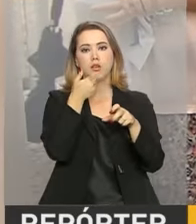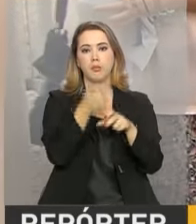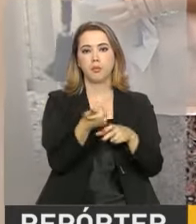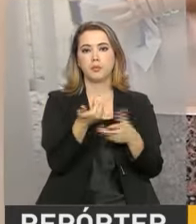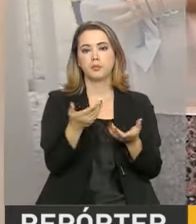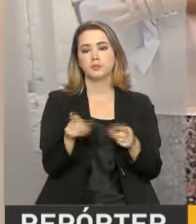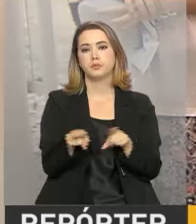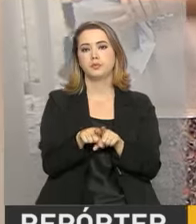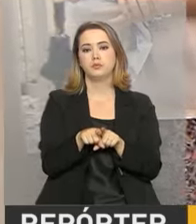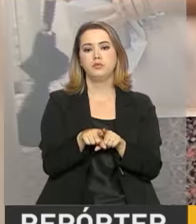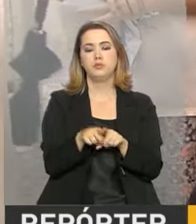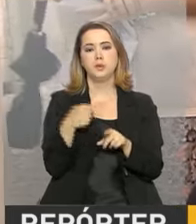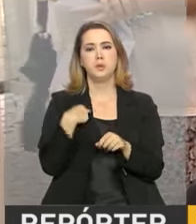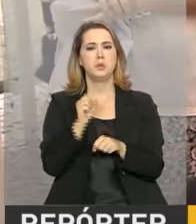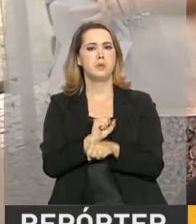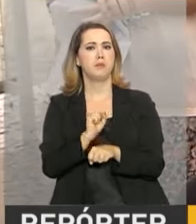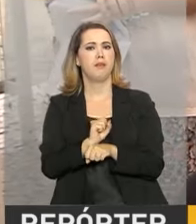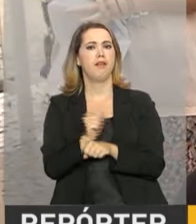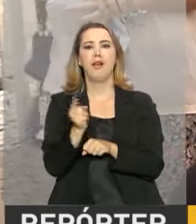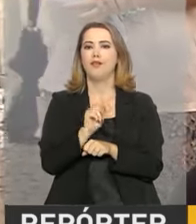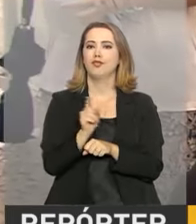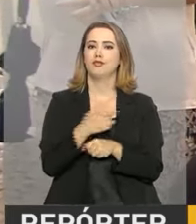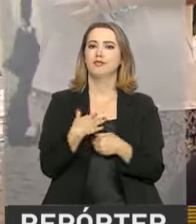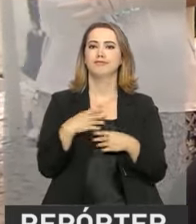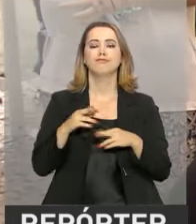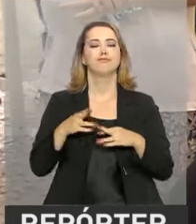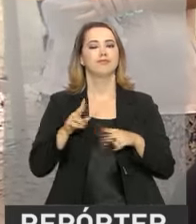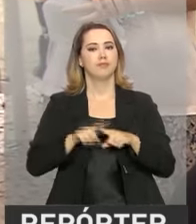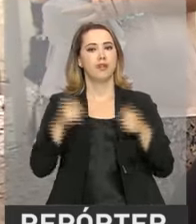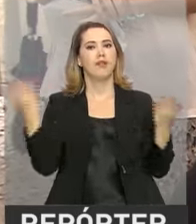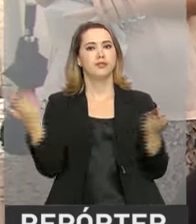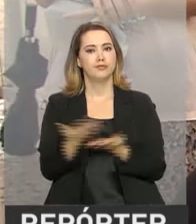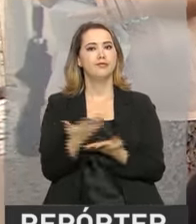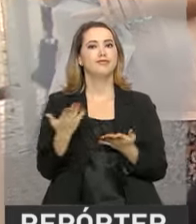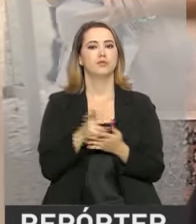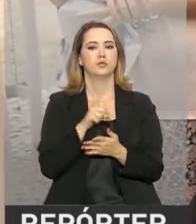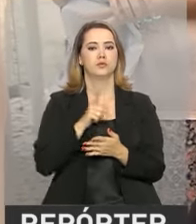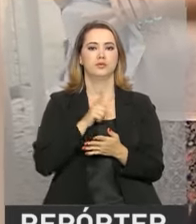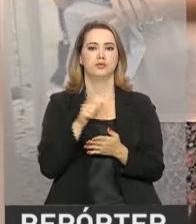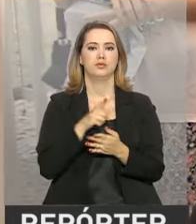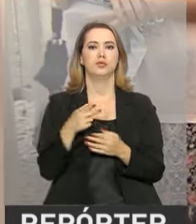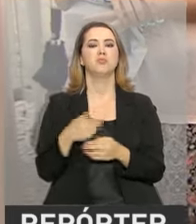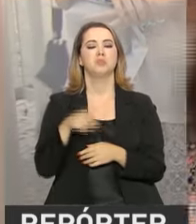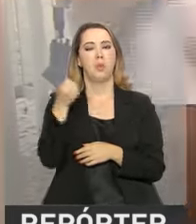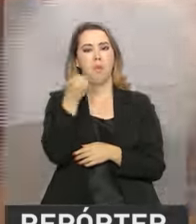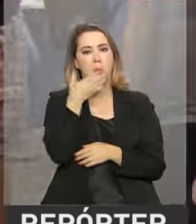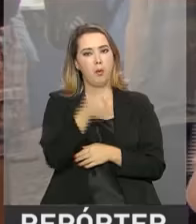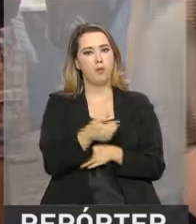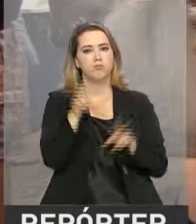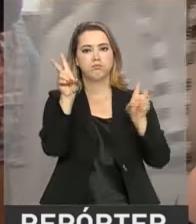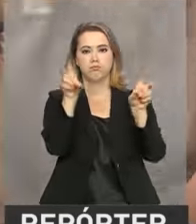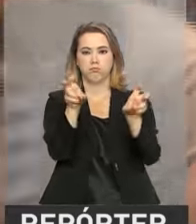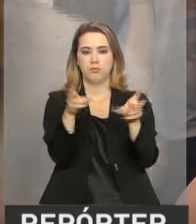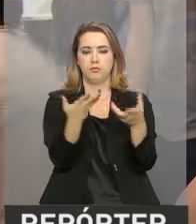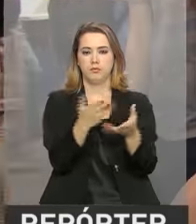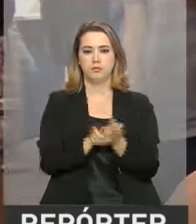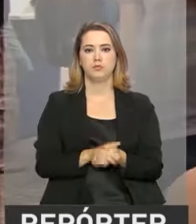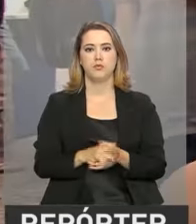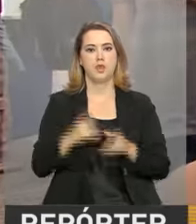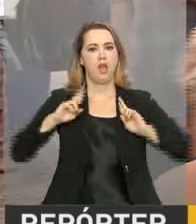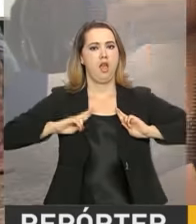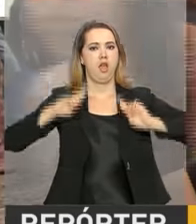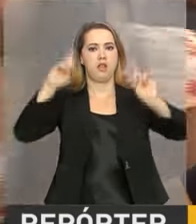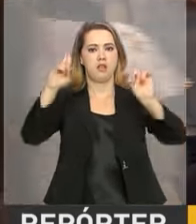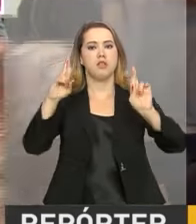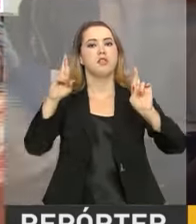foi um tema, eu não esperava, mas foi um tema que é muito presente ainda hoje em dia, então achei que foi um tema muito válido, muito bom. Acho que a religião